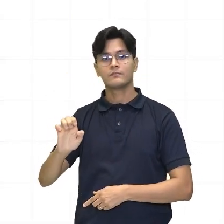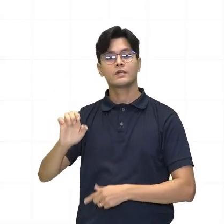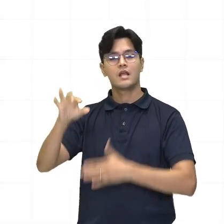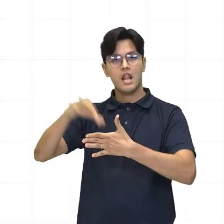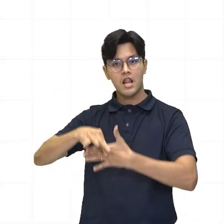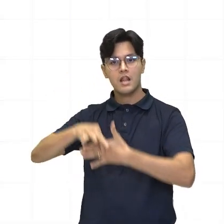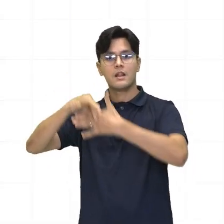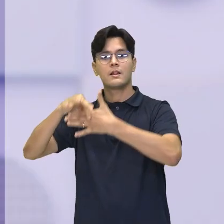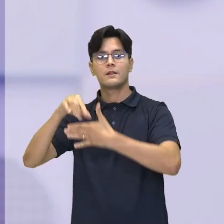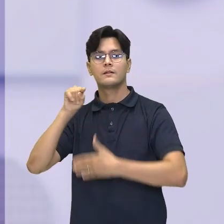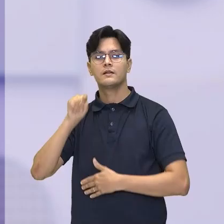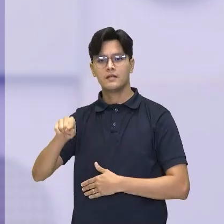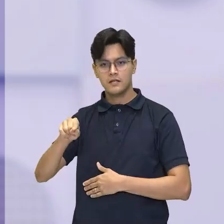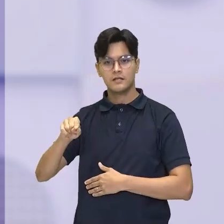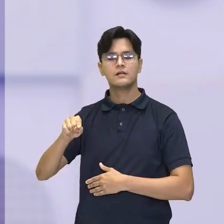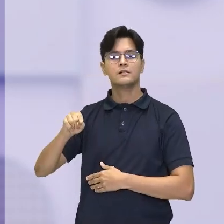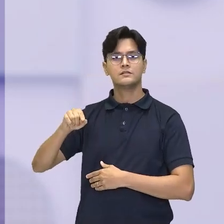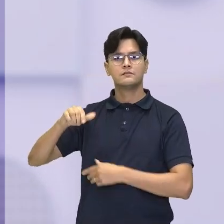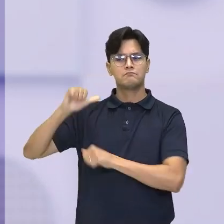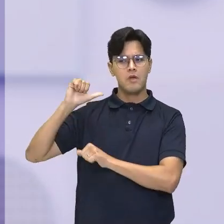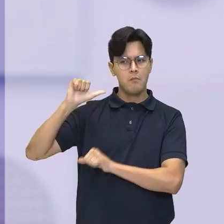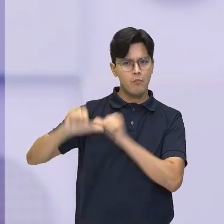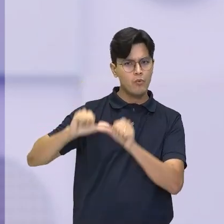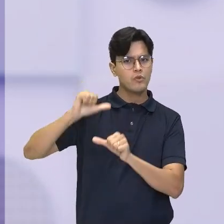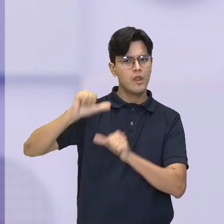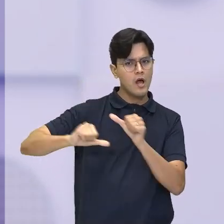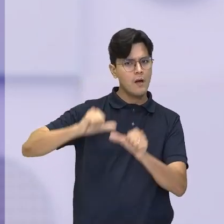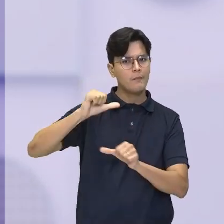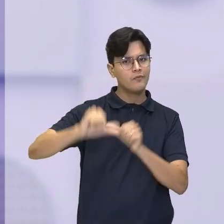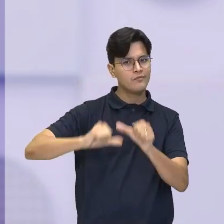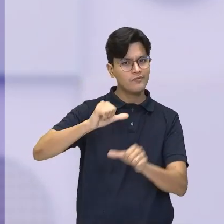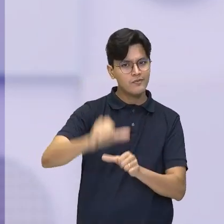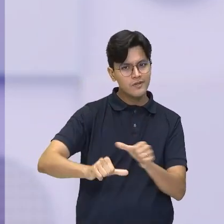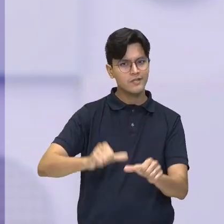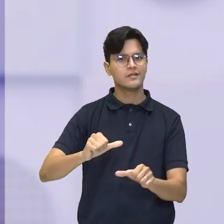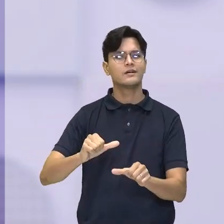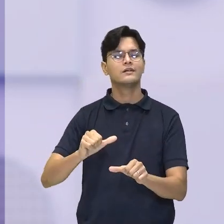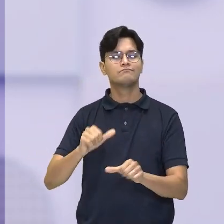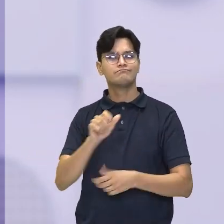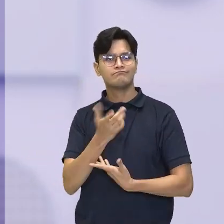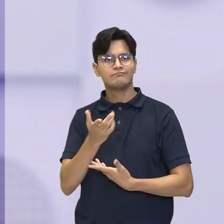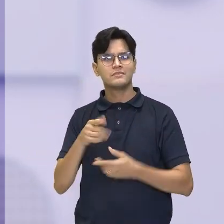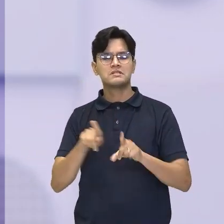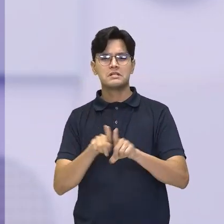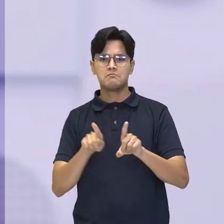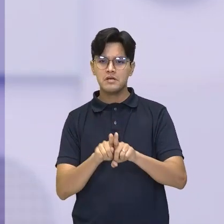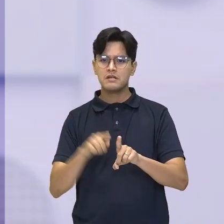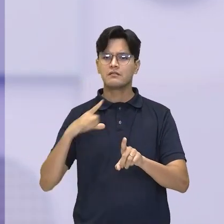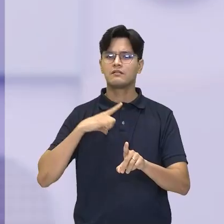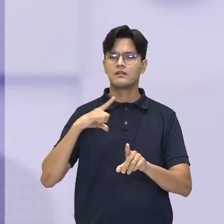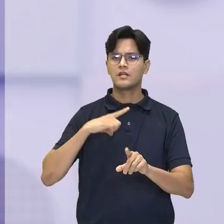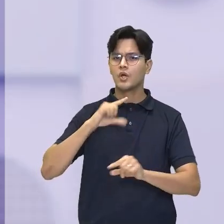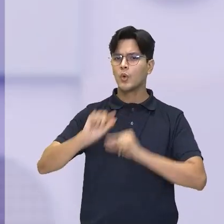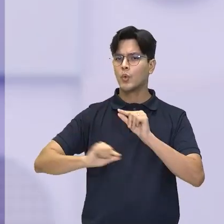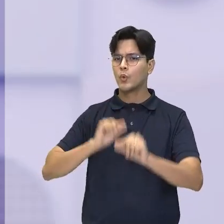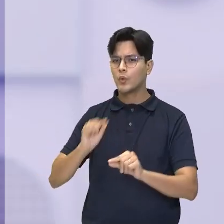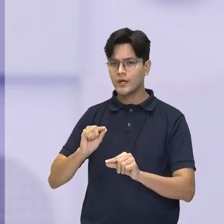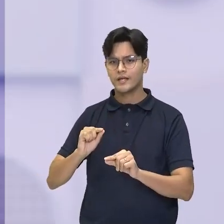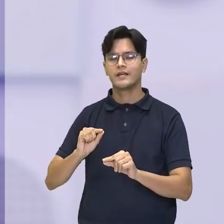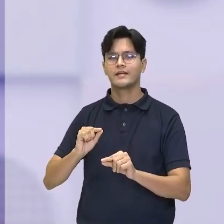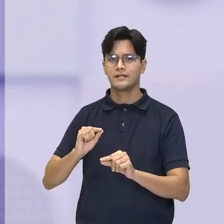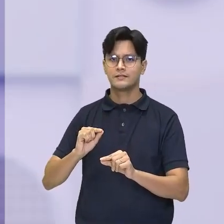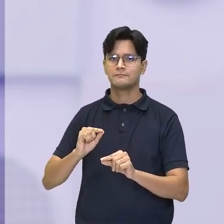sendo melhorado, mas inclusive com muita insistência, com muita frequência, se tem